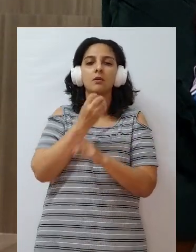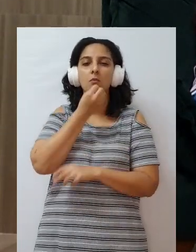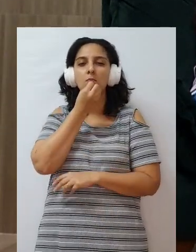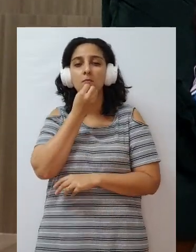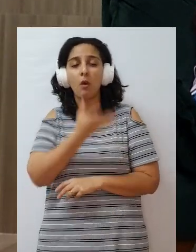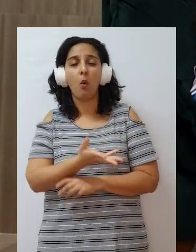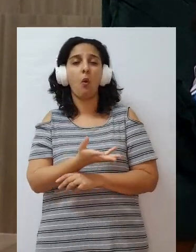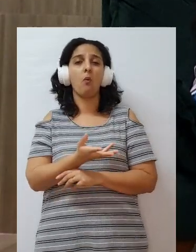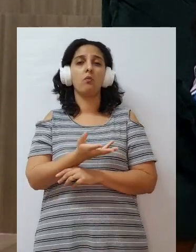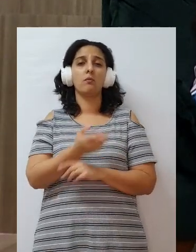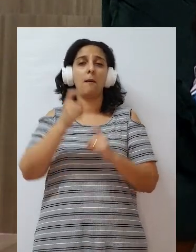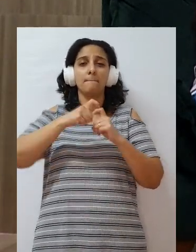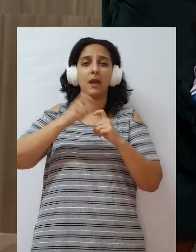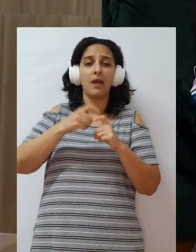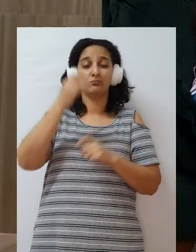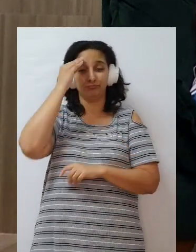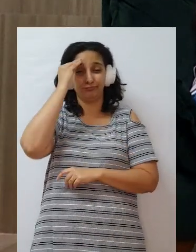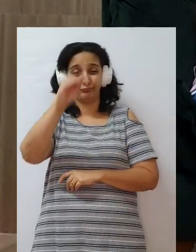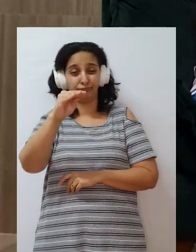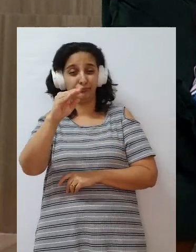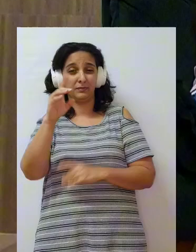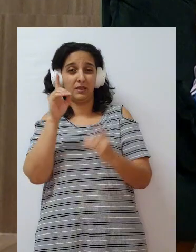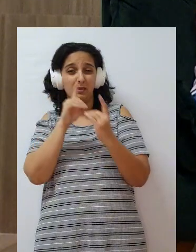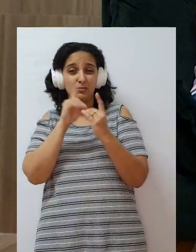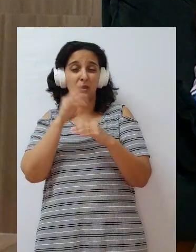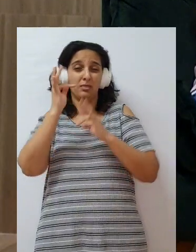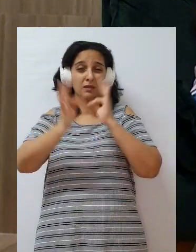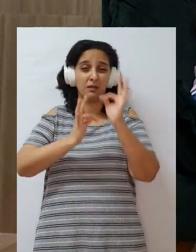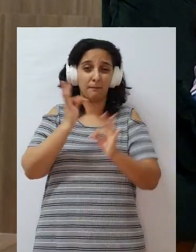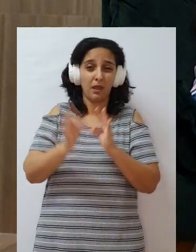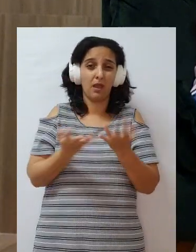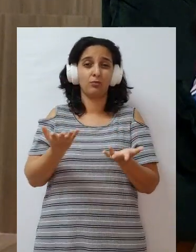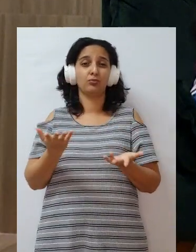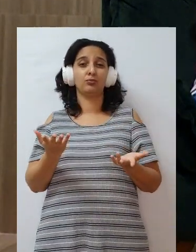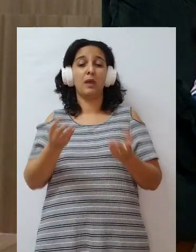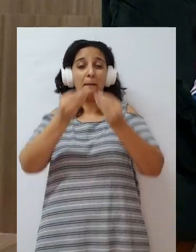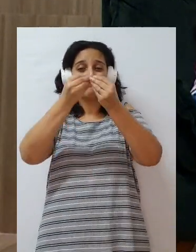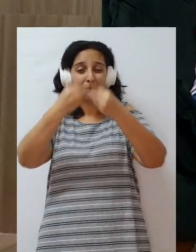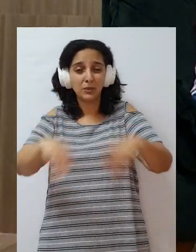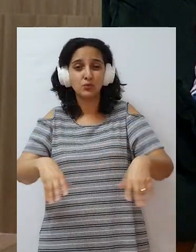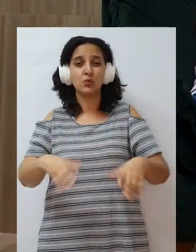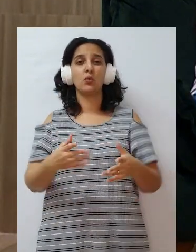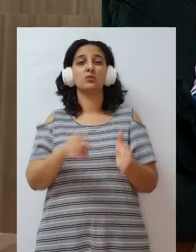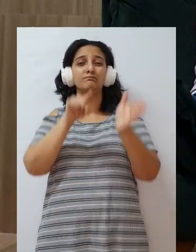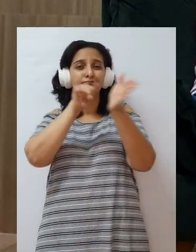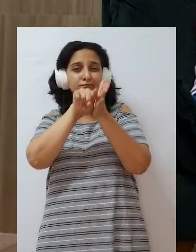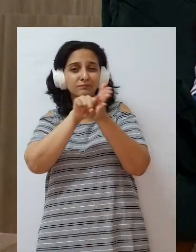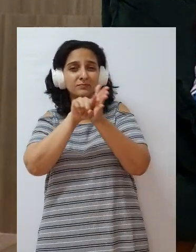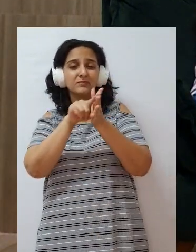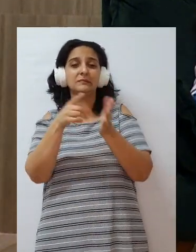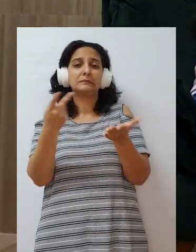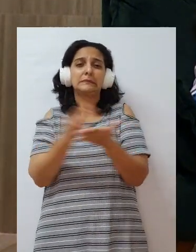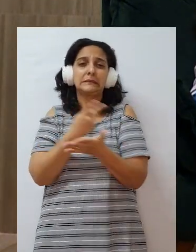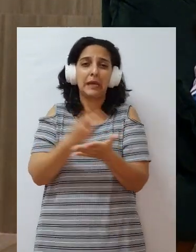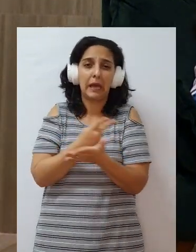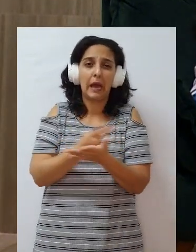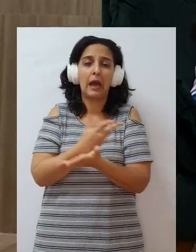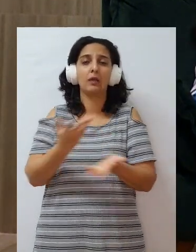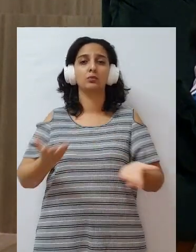confiança, abandono de tratamento, tudo isso, gente, tratamentos incorretos,